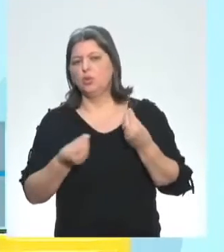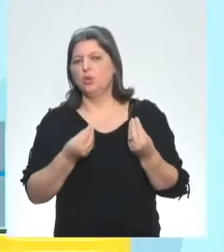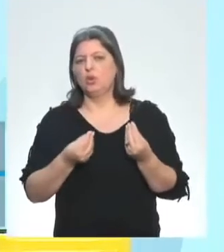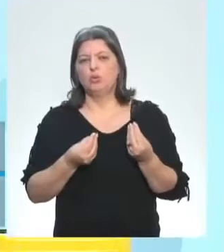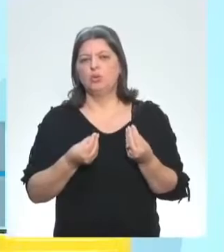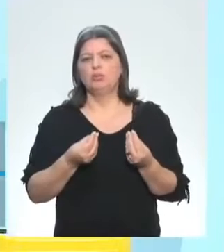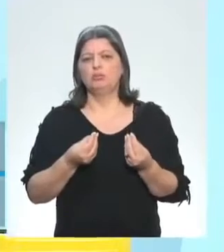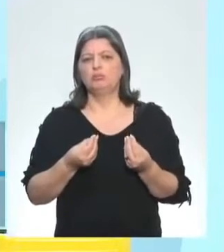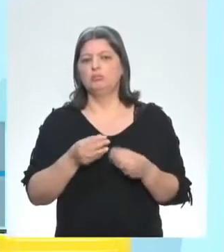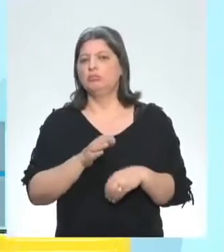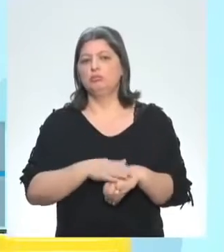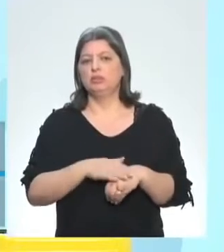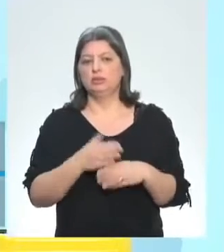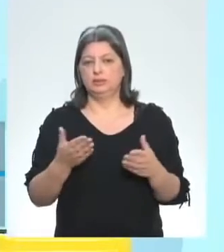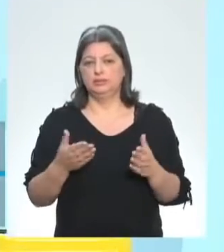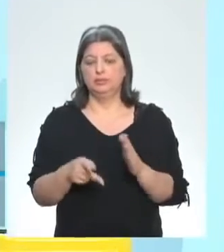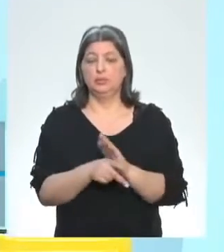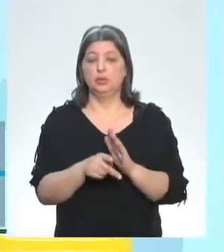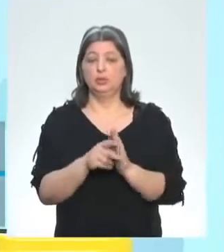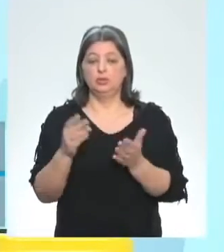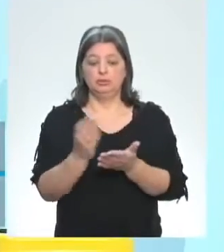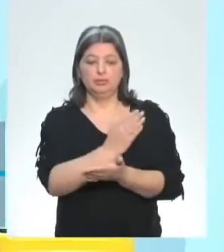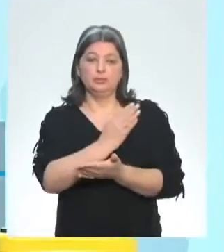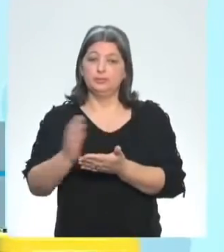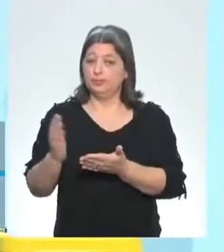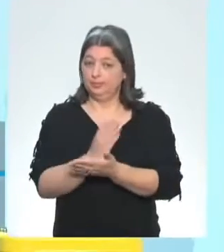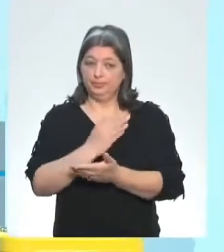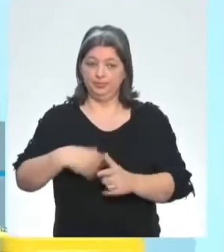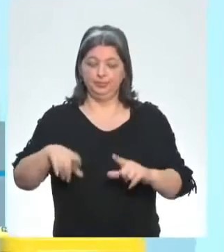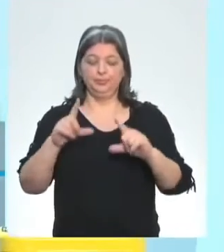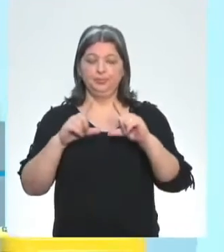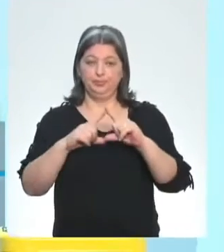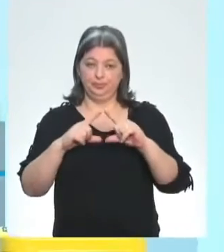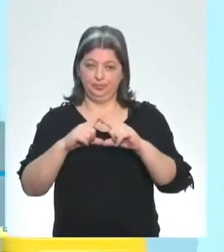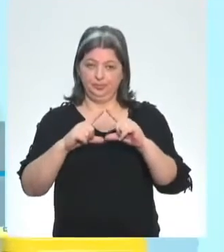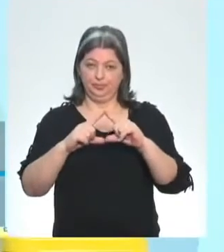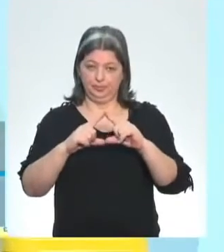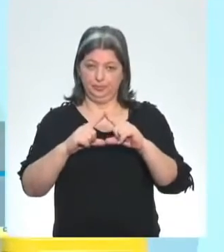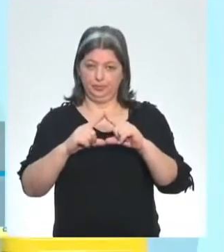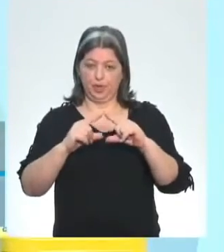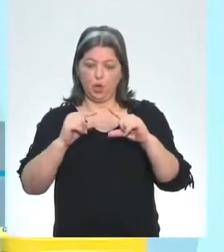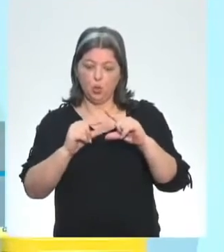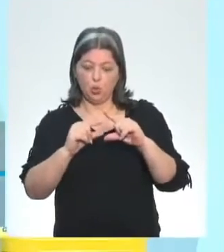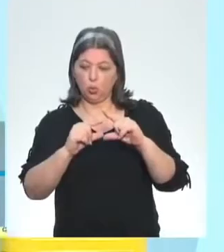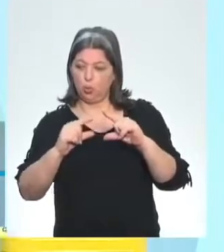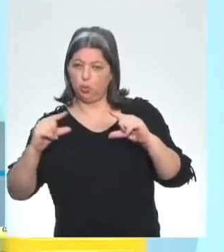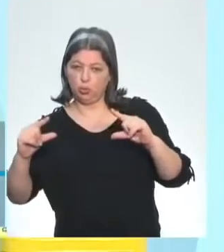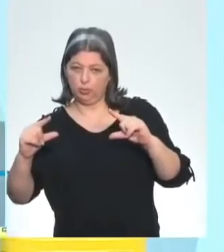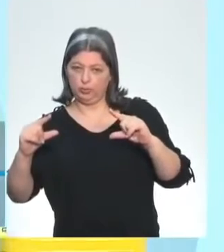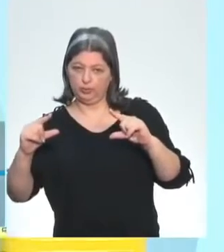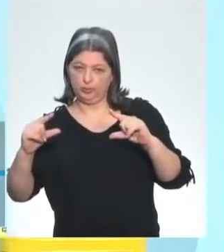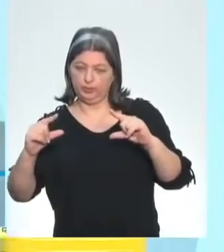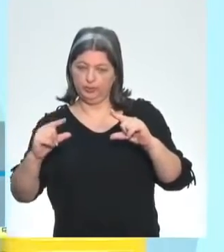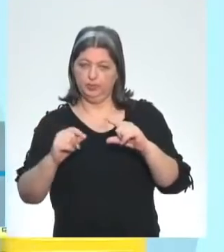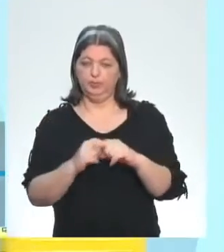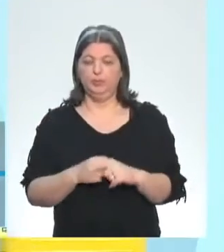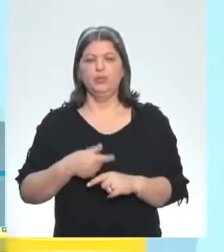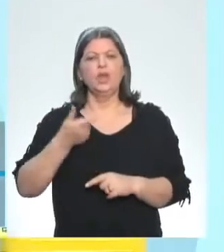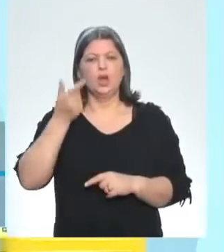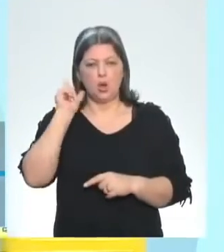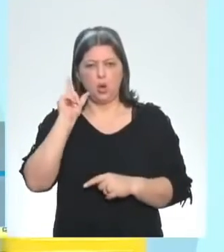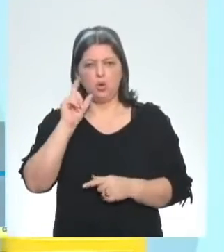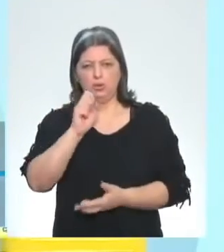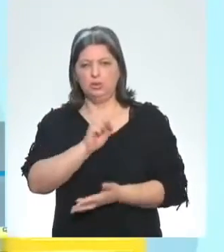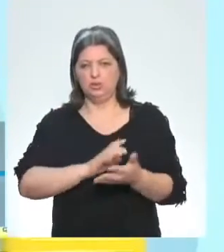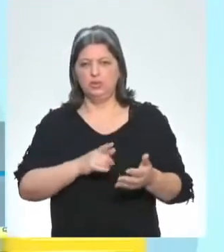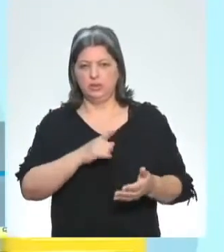exercício desse tipo? Você separa, você tira o triangulinho de dentro para ver o que que dá. Eu deixei ontem uma tarefinha